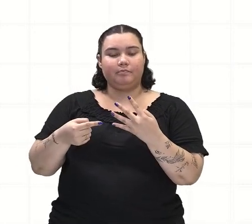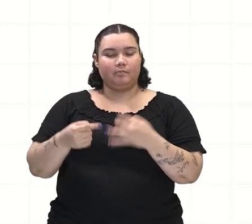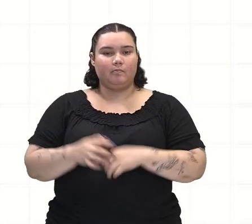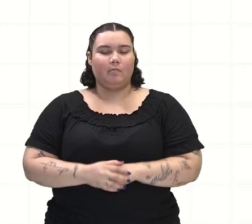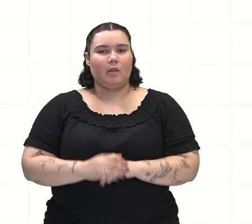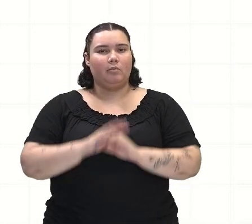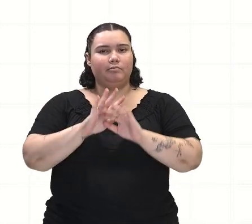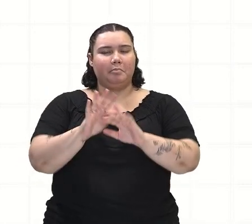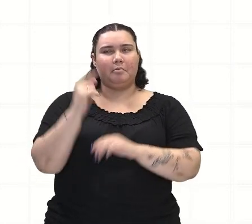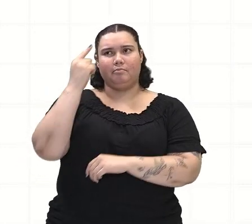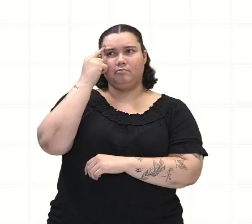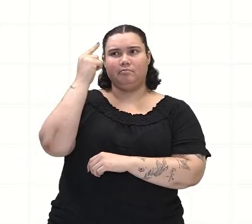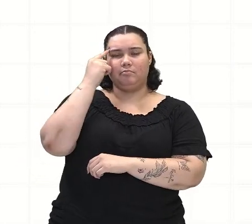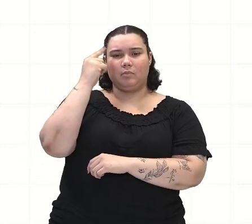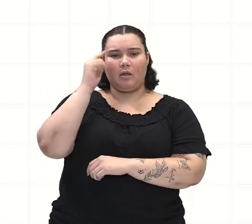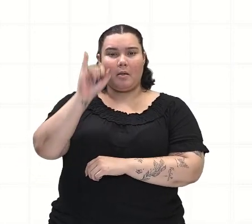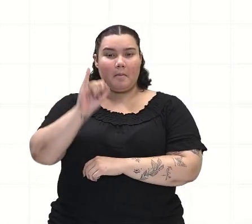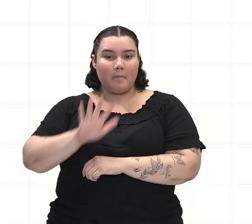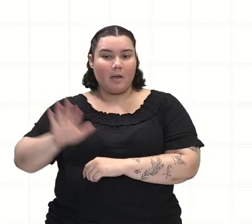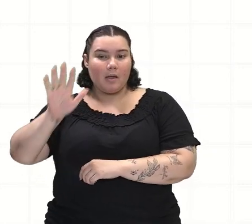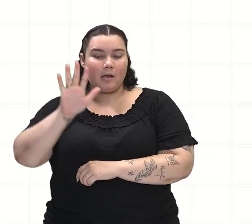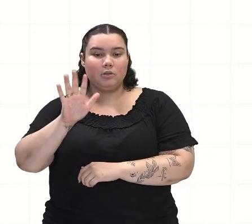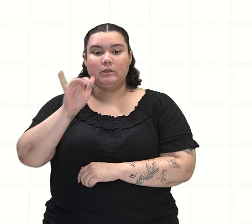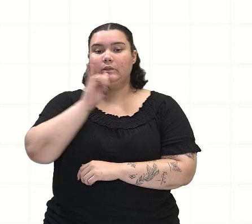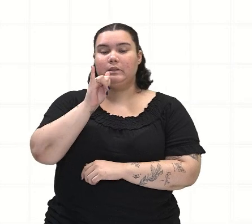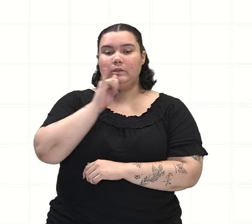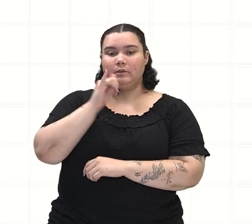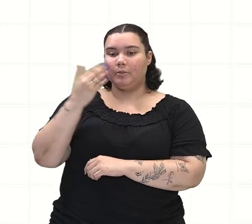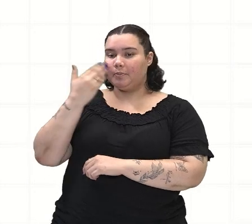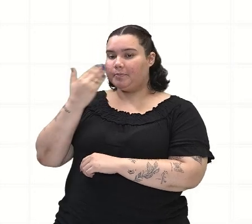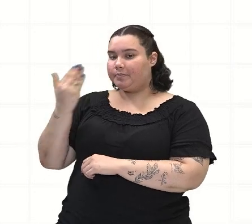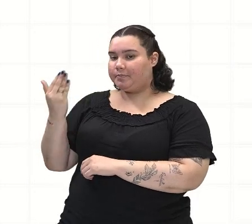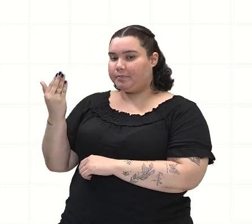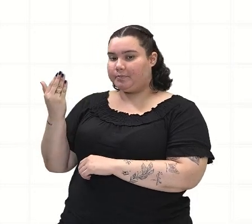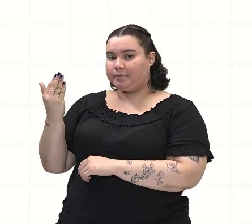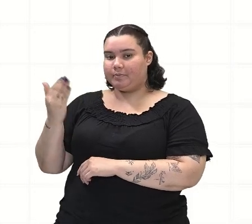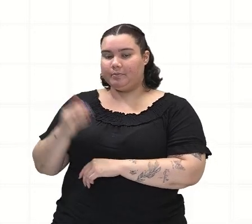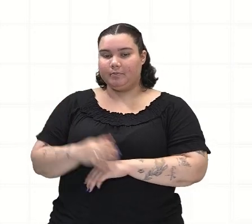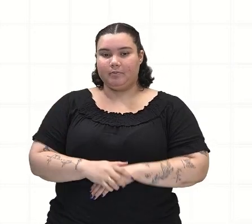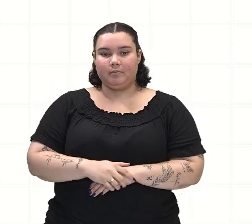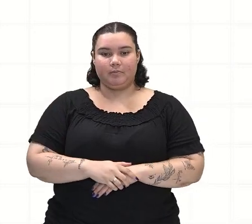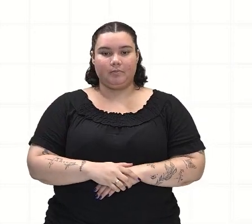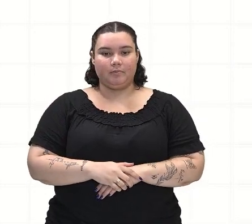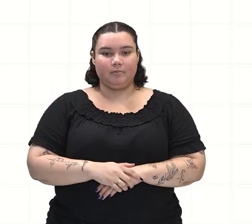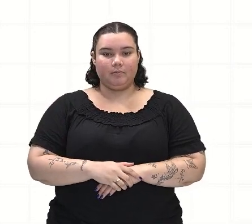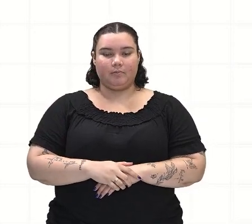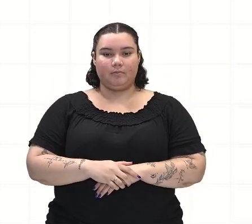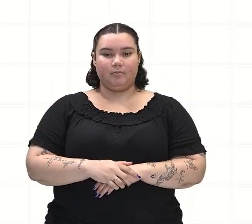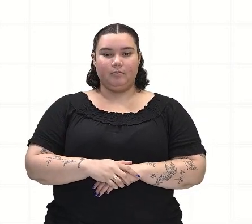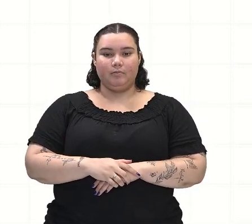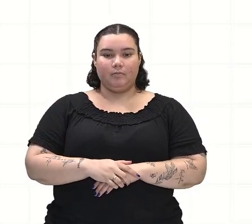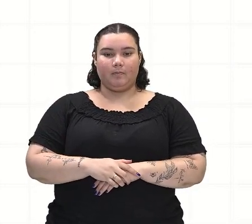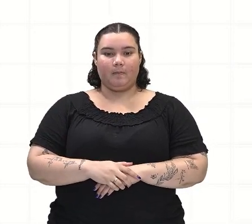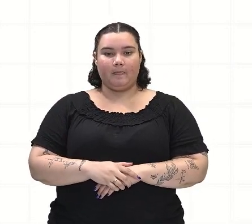pensar aí na forma de imagem, é como se a gente tivesse assim, ó, um círculo